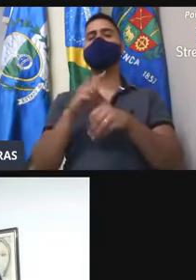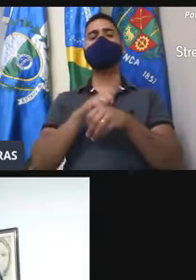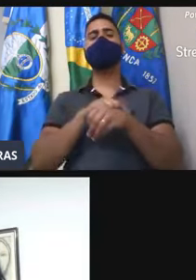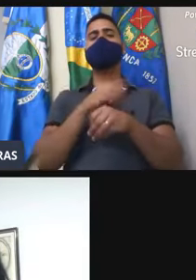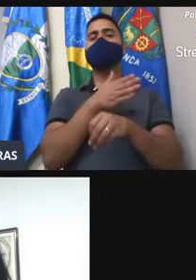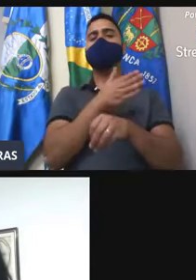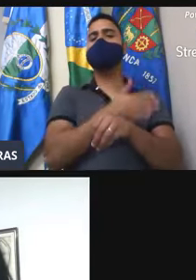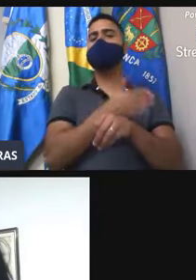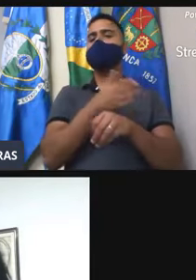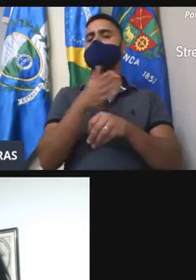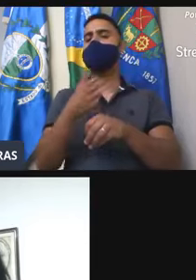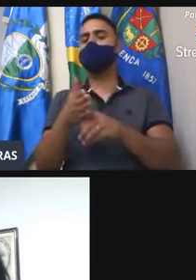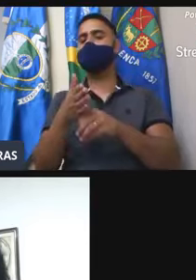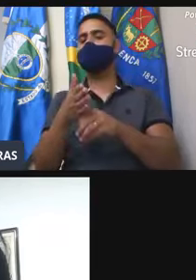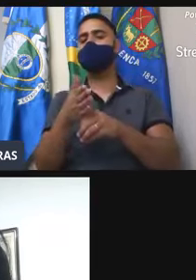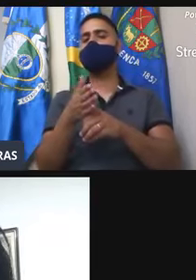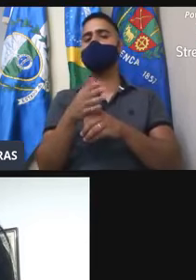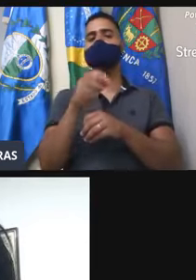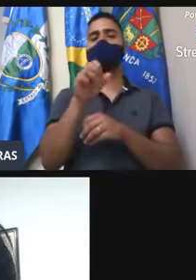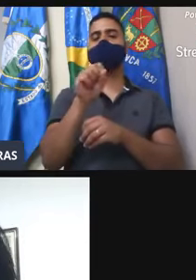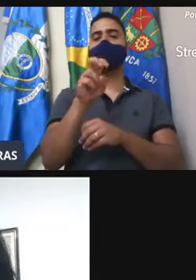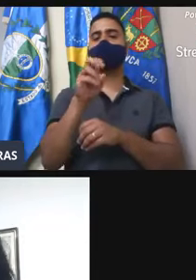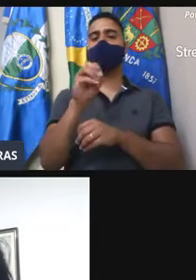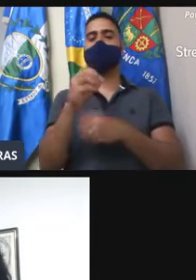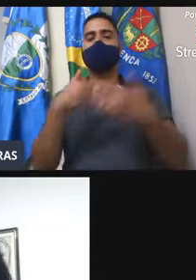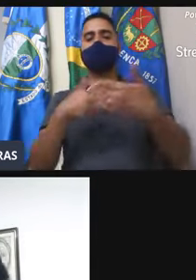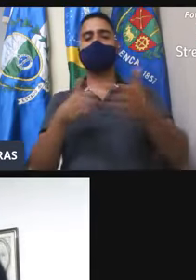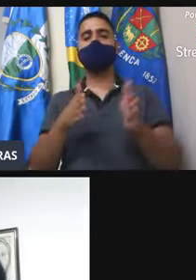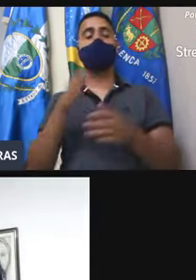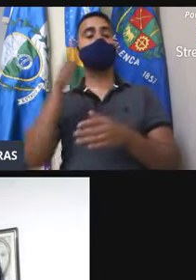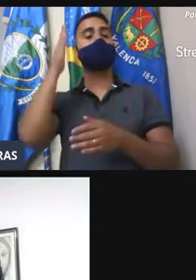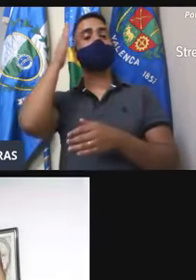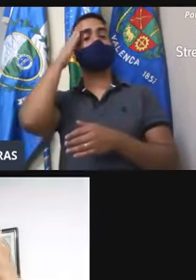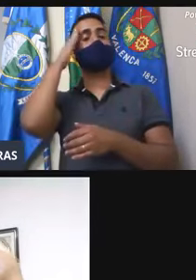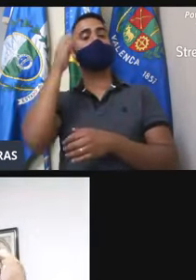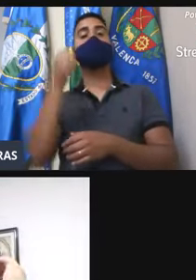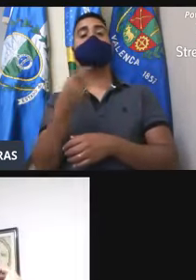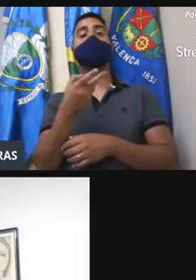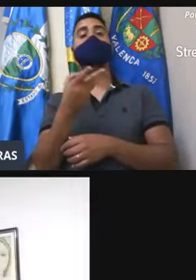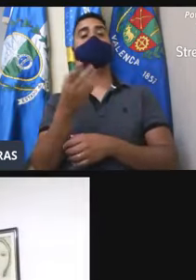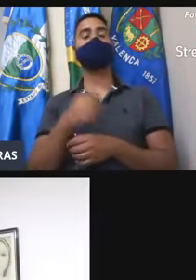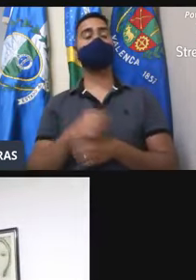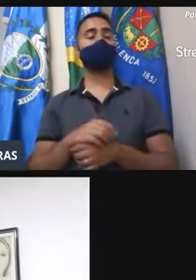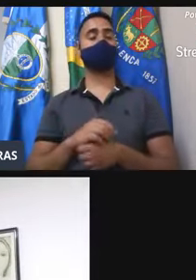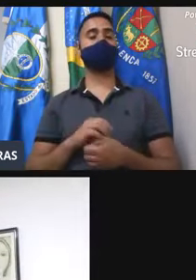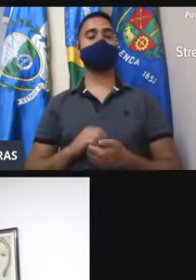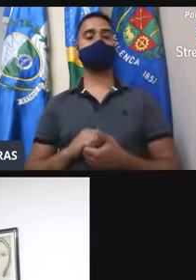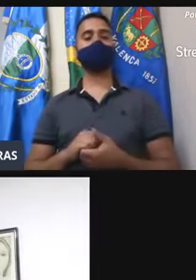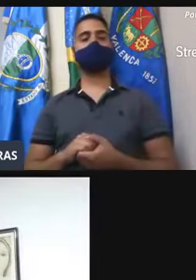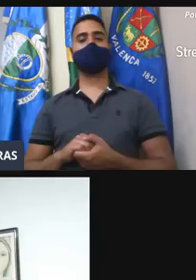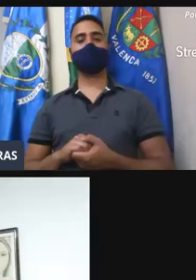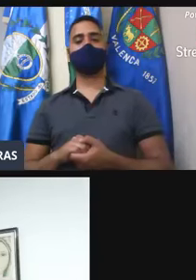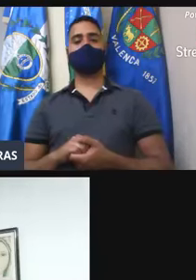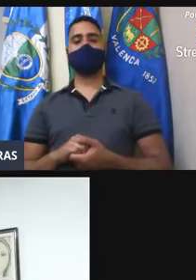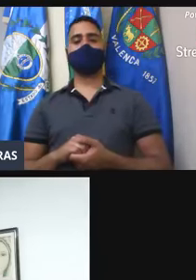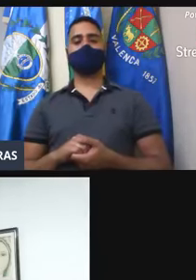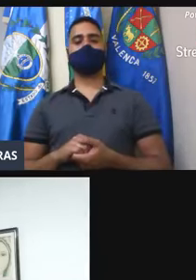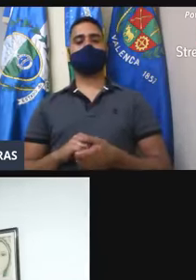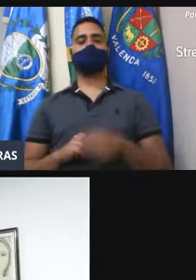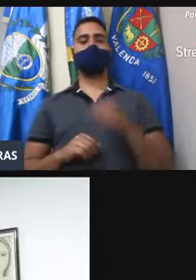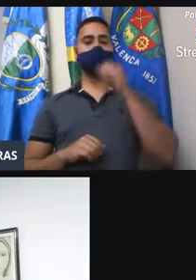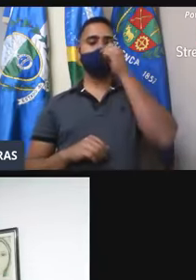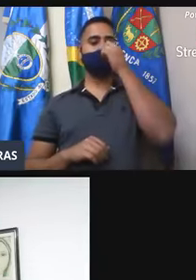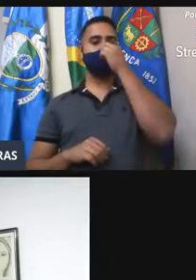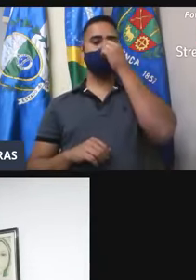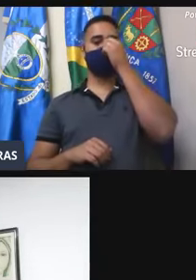de março. Qual foi o período distribuído dessas 850 cestas? E eu queria saber os valores. E com